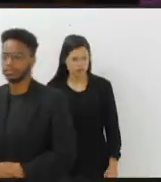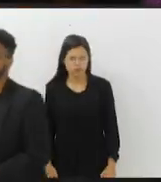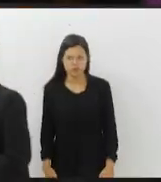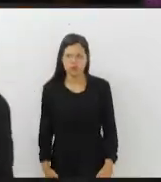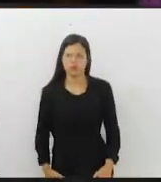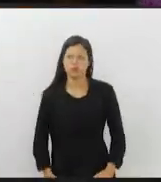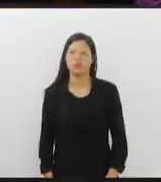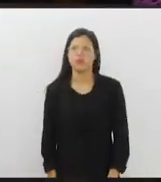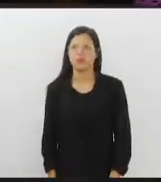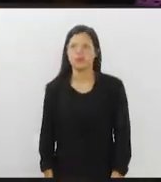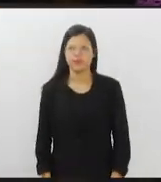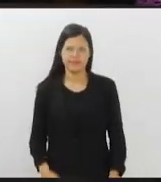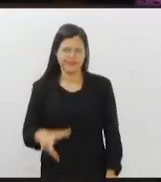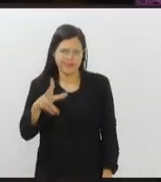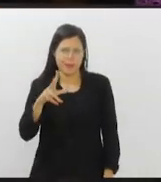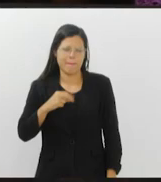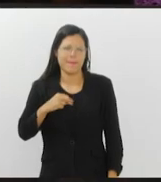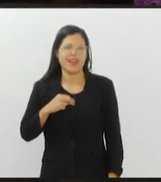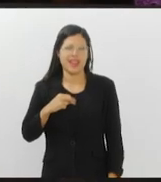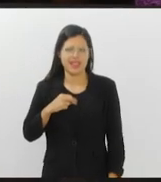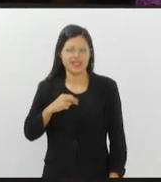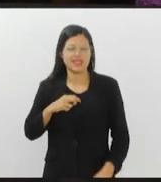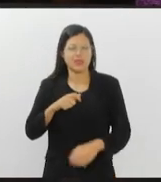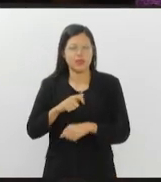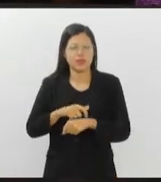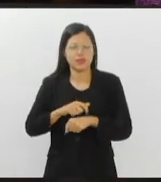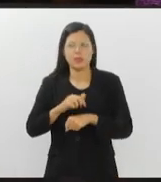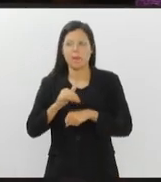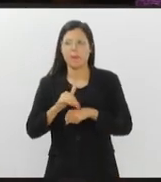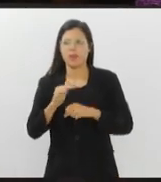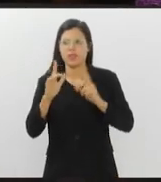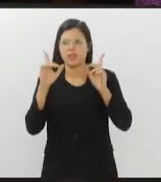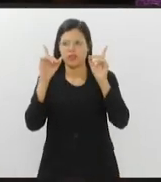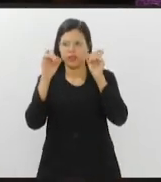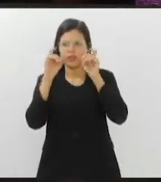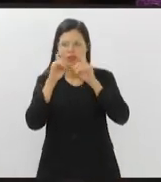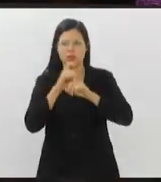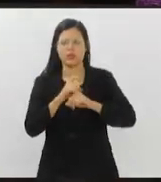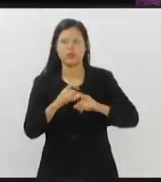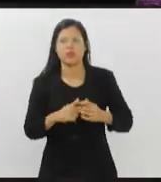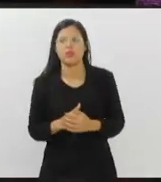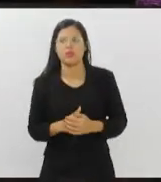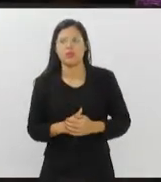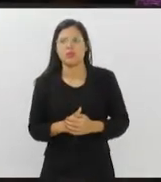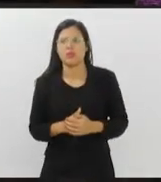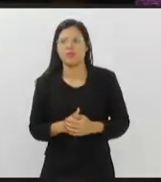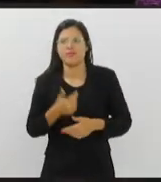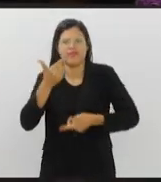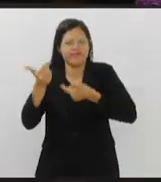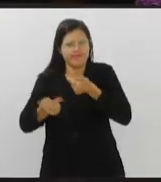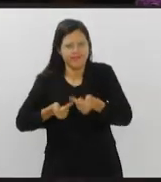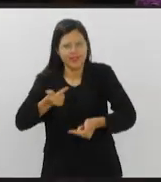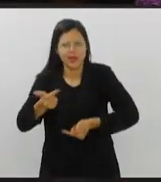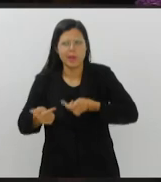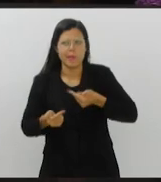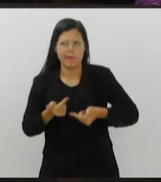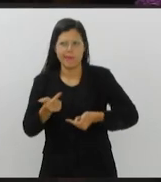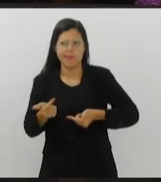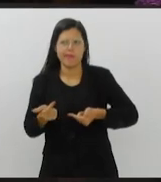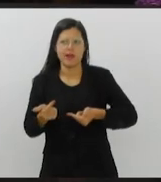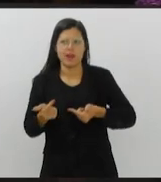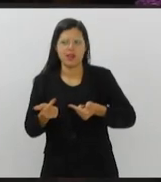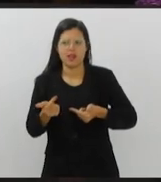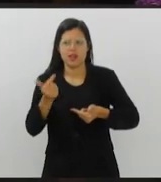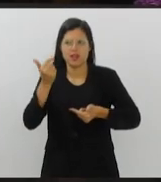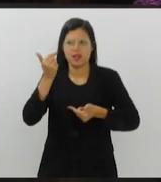O senhor merece, coronel. No momento mais difícil, a gente que trabalha com edificação, a gente sabe, o começo